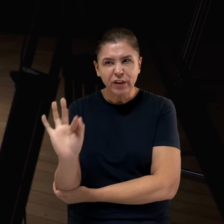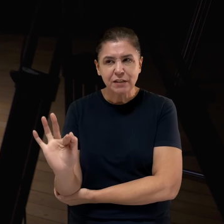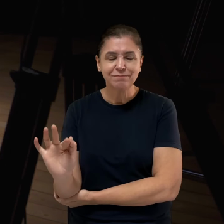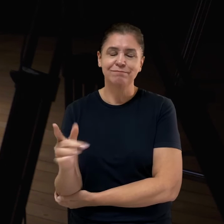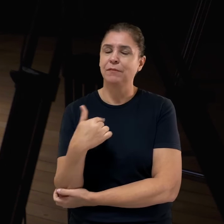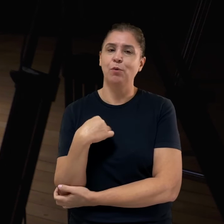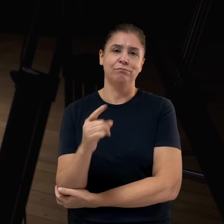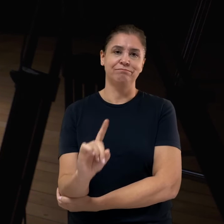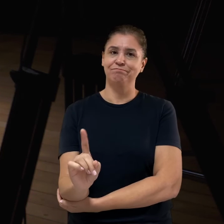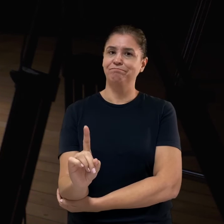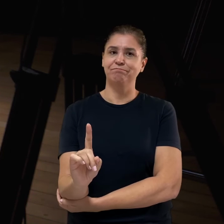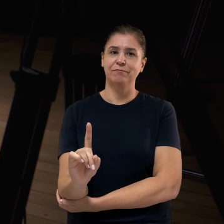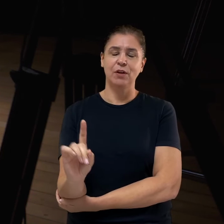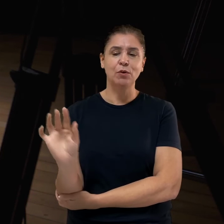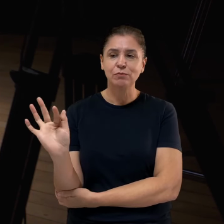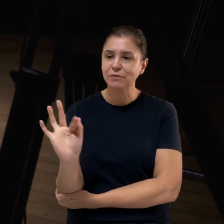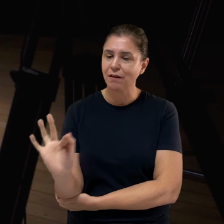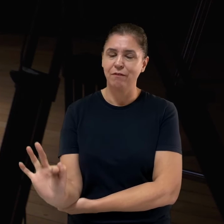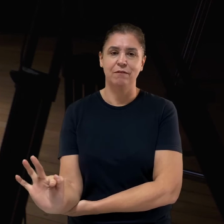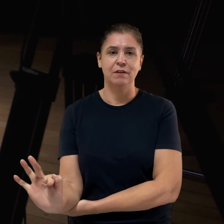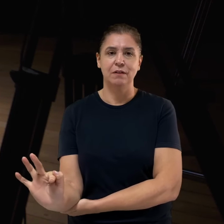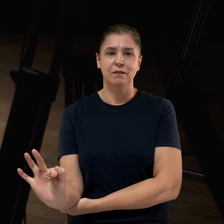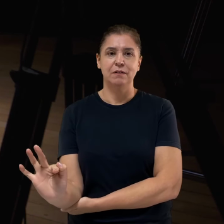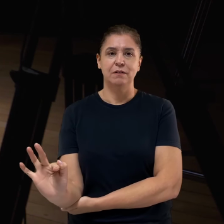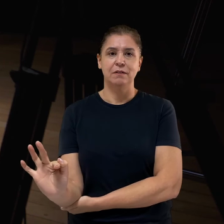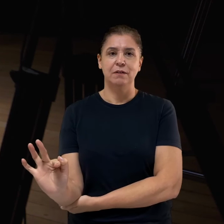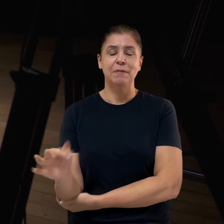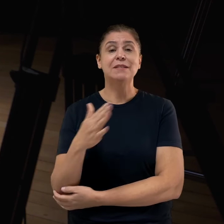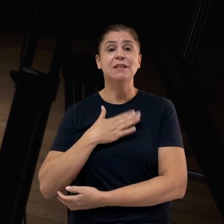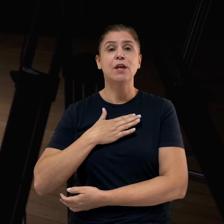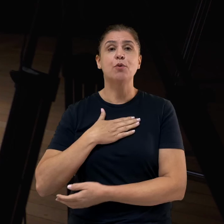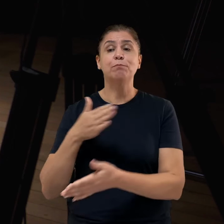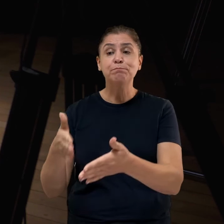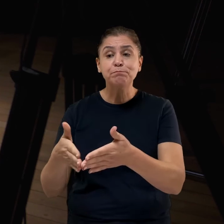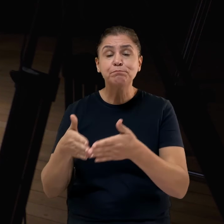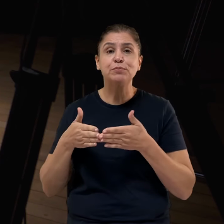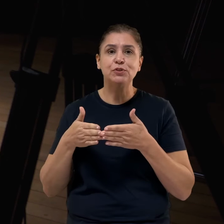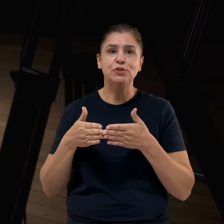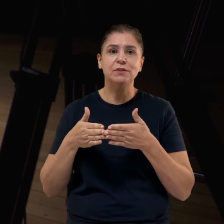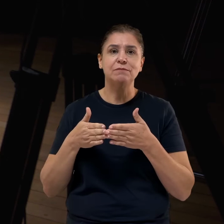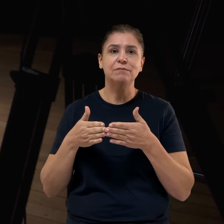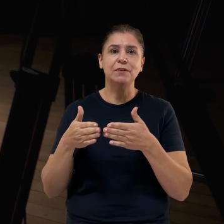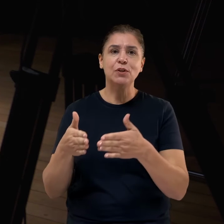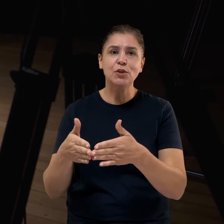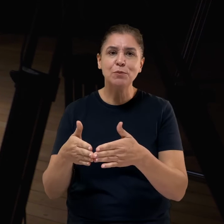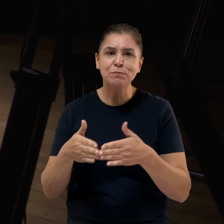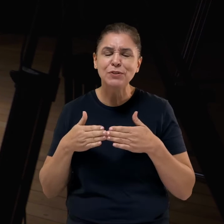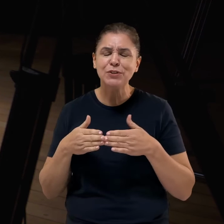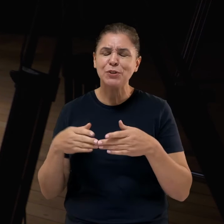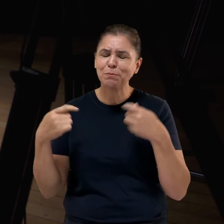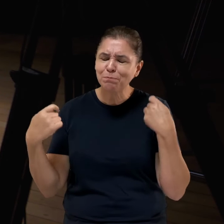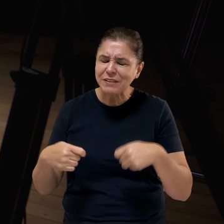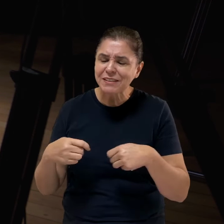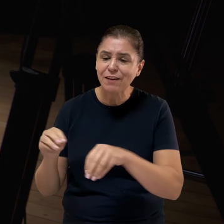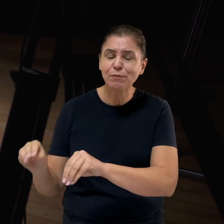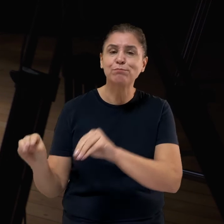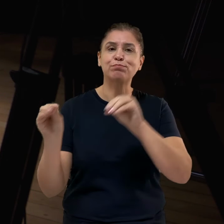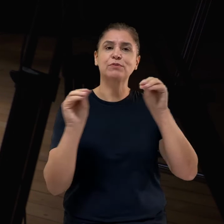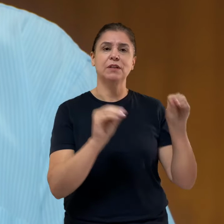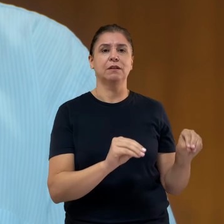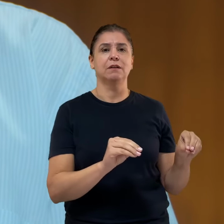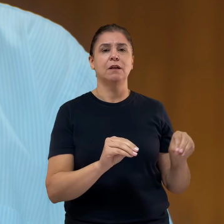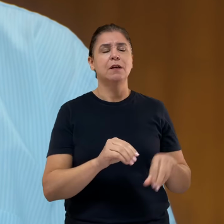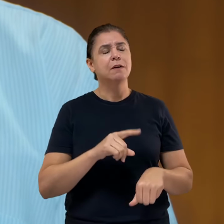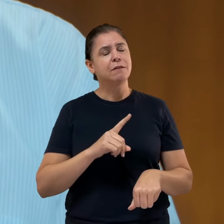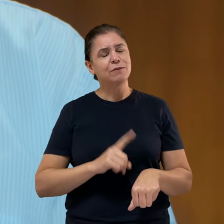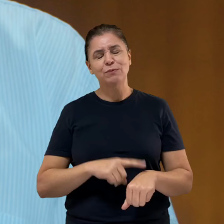Não estava feliz. O senhor pediu O senhor pediu a transferência. Exato. Eu senti a necessidade que eu precisava ser transferido.